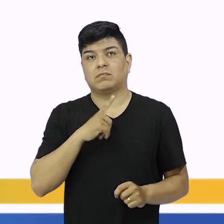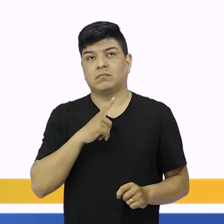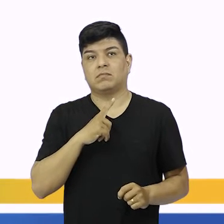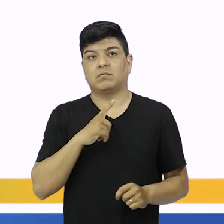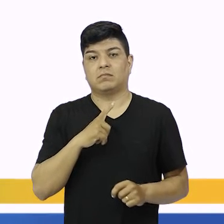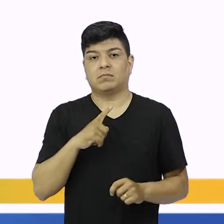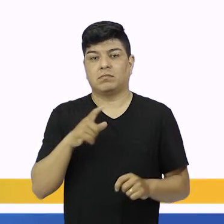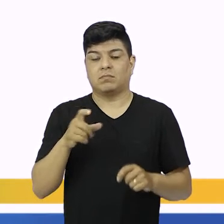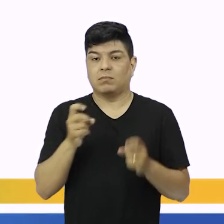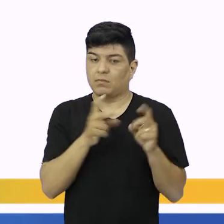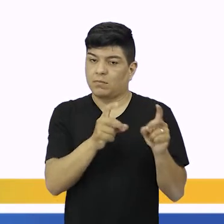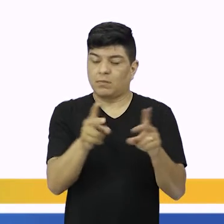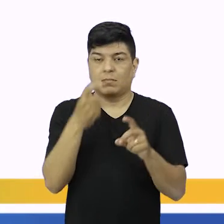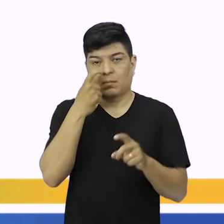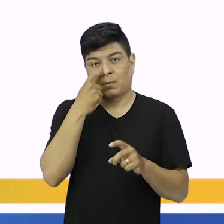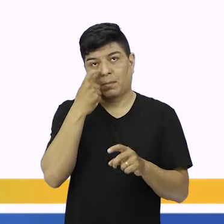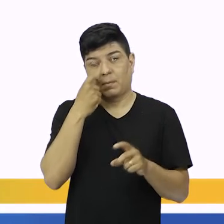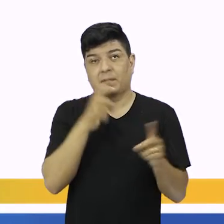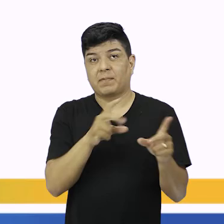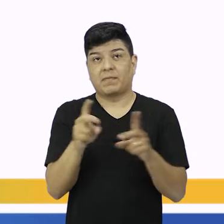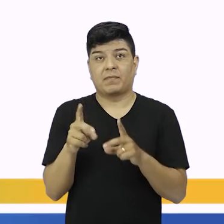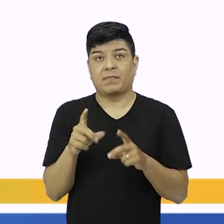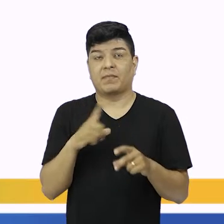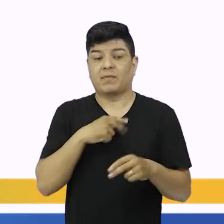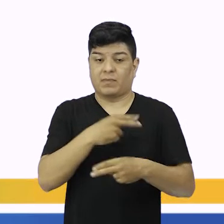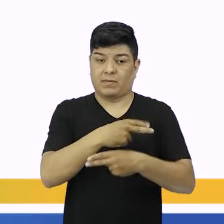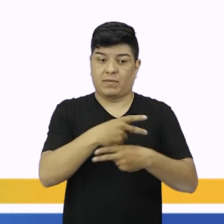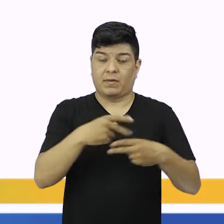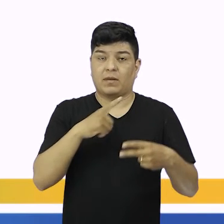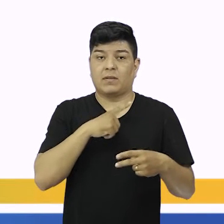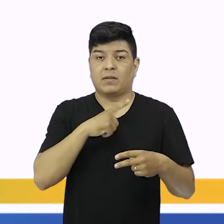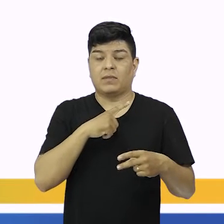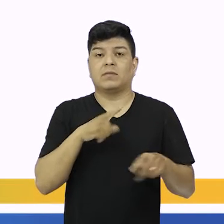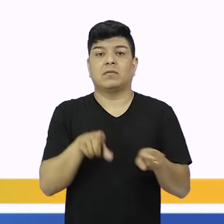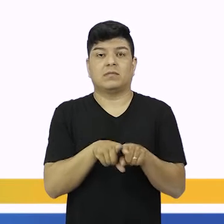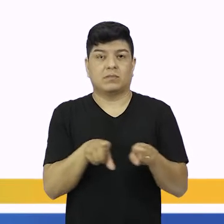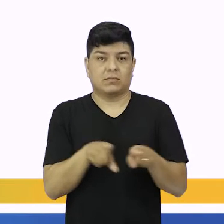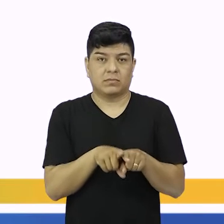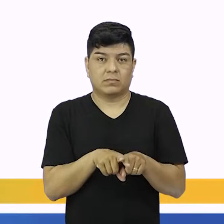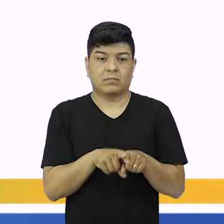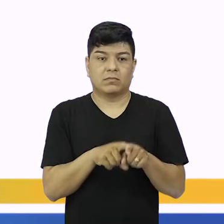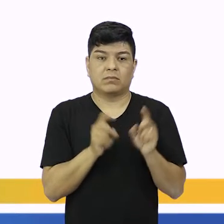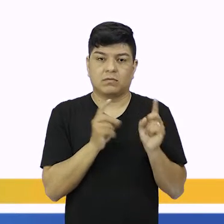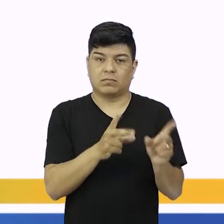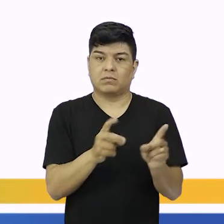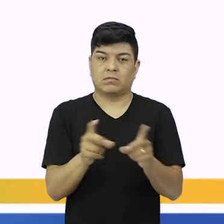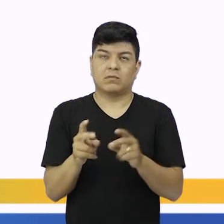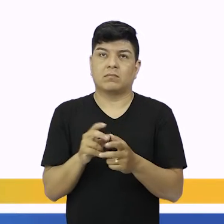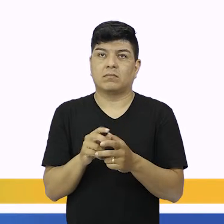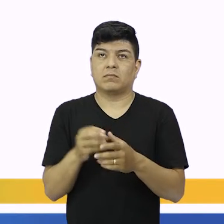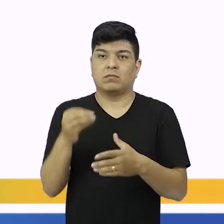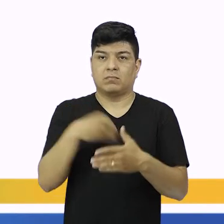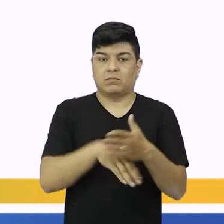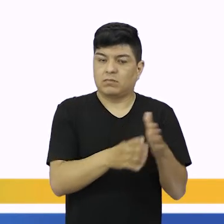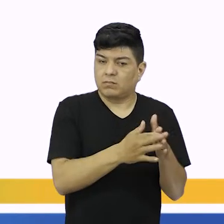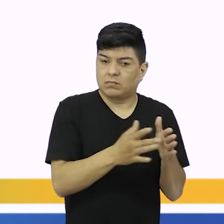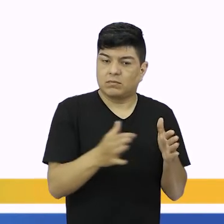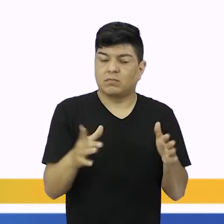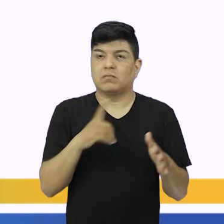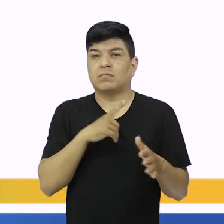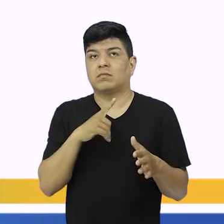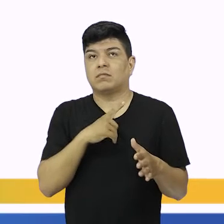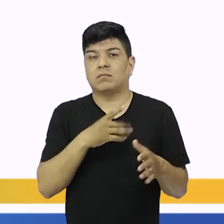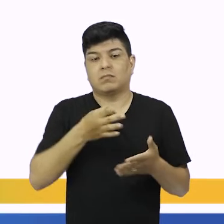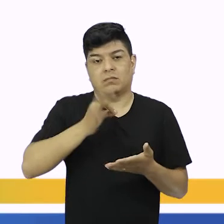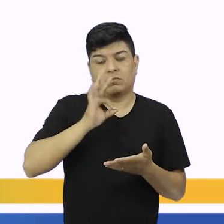da agroexportação. Nós vamos ter os produtos, né, que são exportados aí dentro desse período. A gente tem